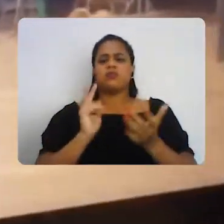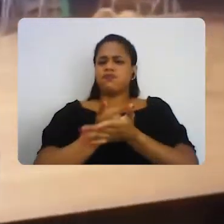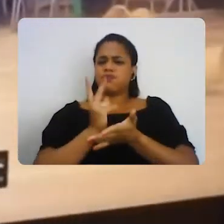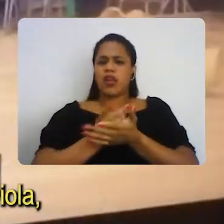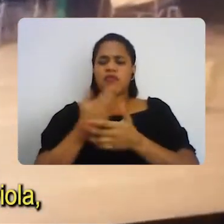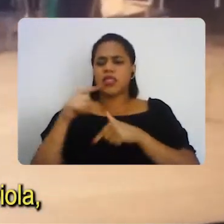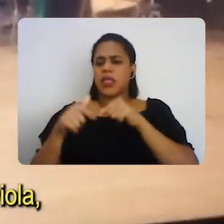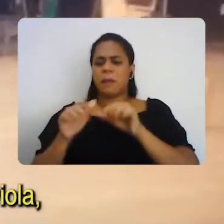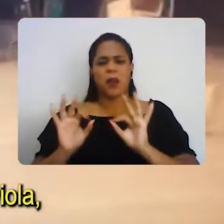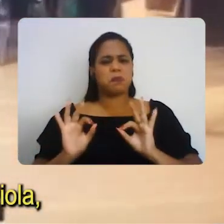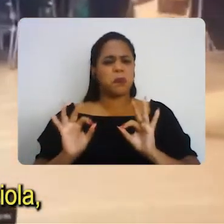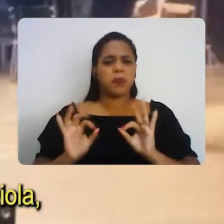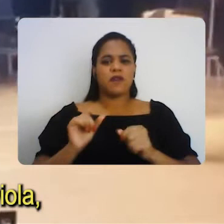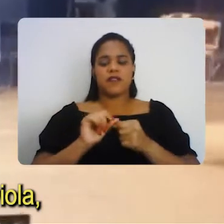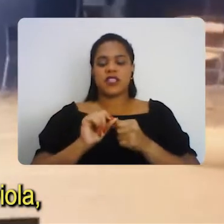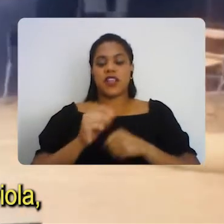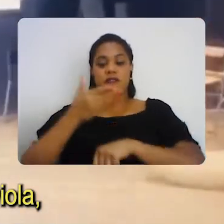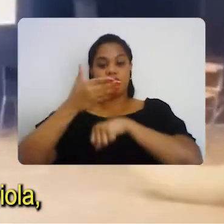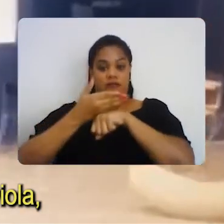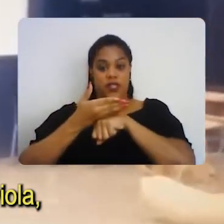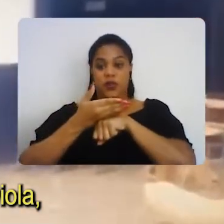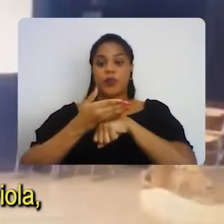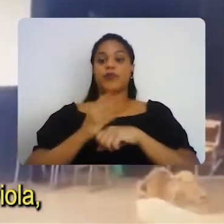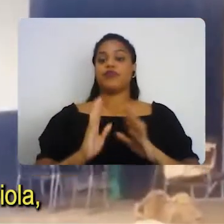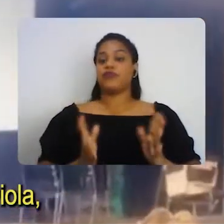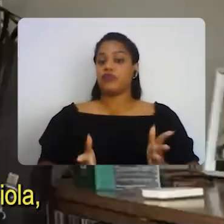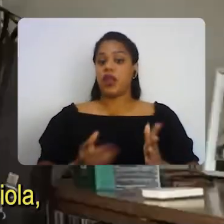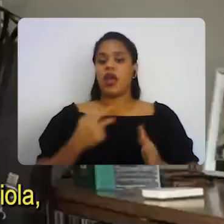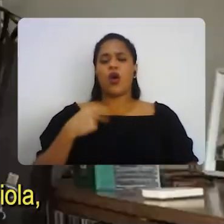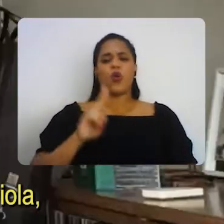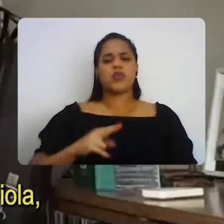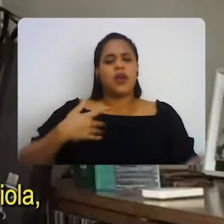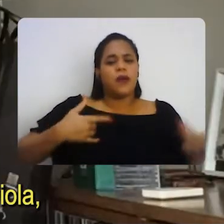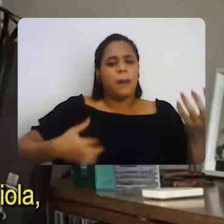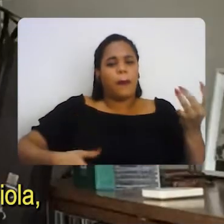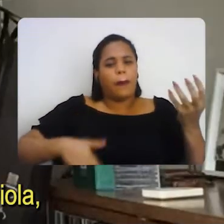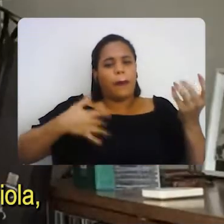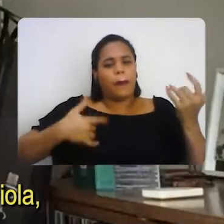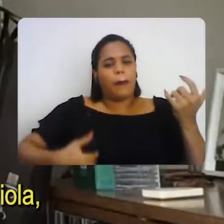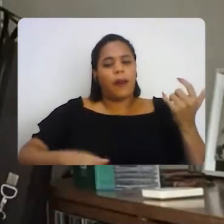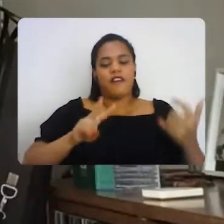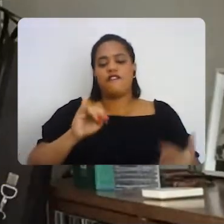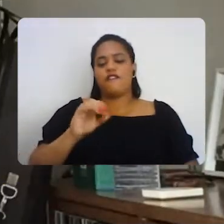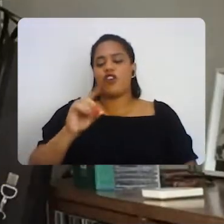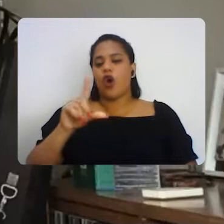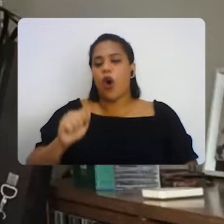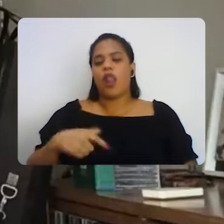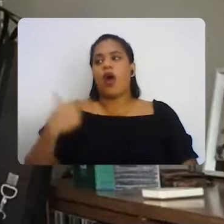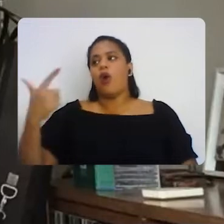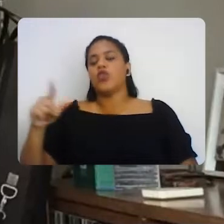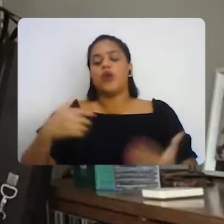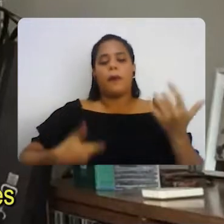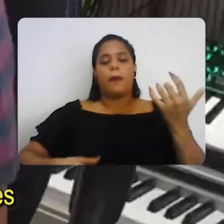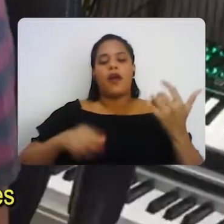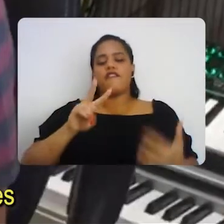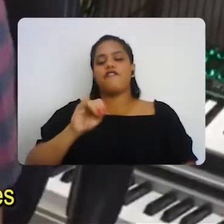fora. Foi um trabalho bacana que a gente fez através de vídeo, né? Usei muita viola, usei violão com corda de